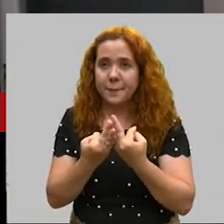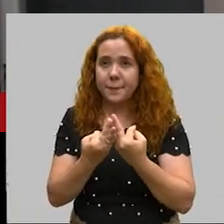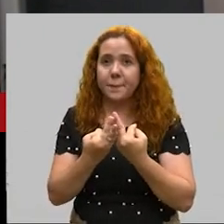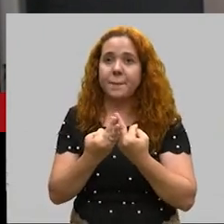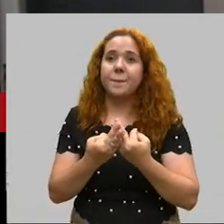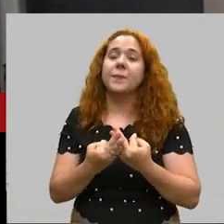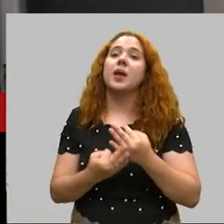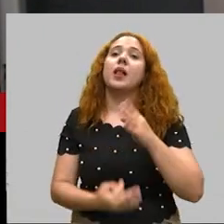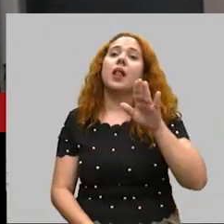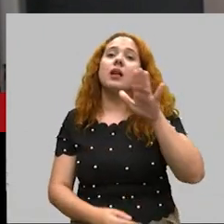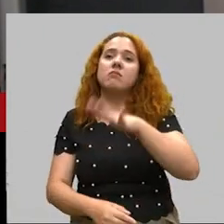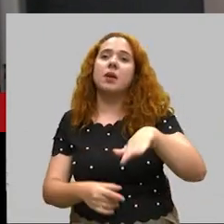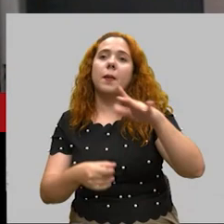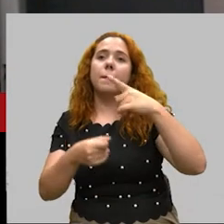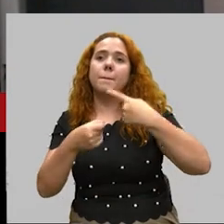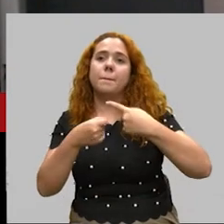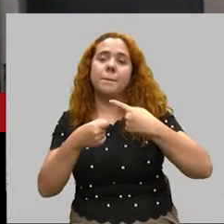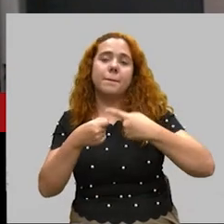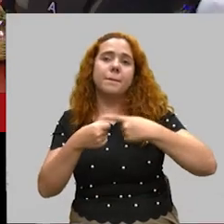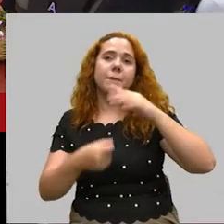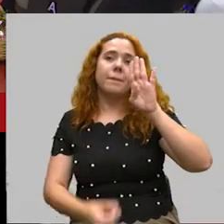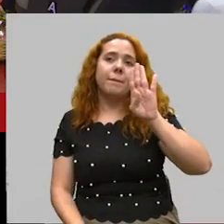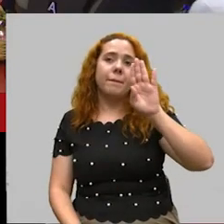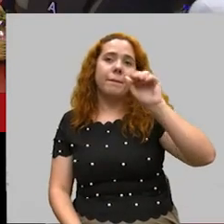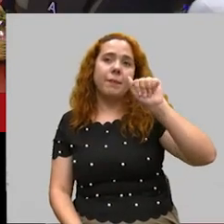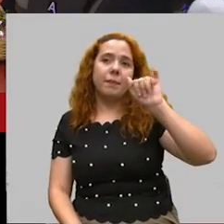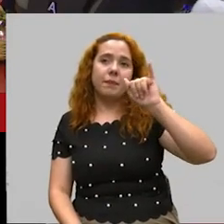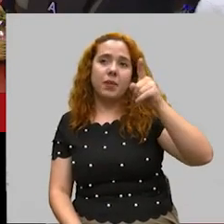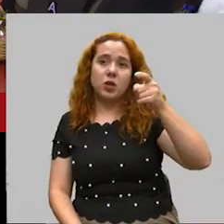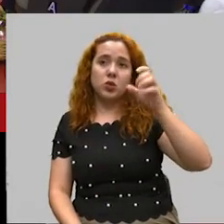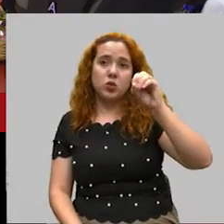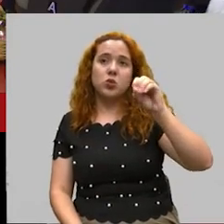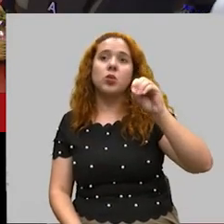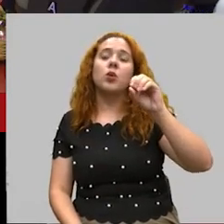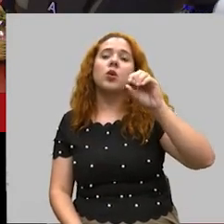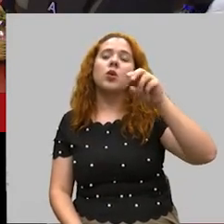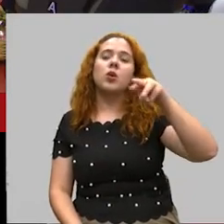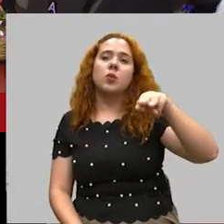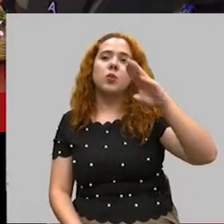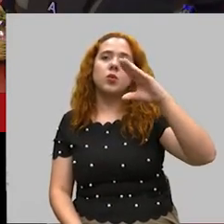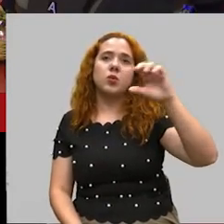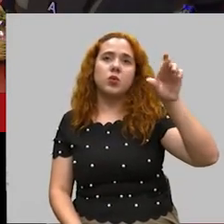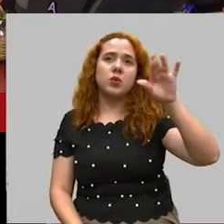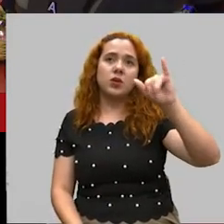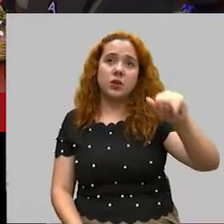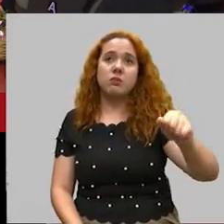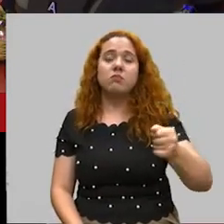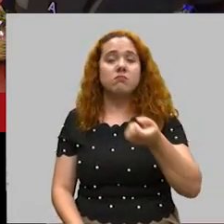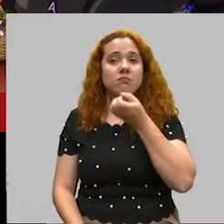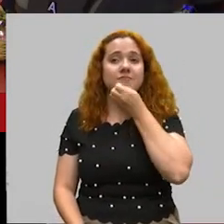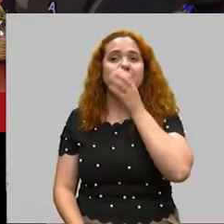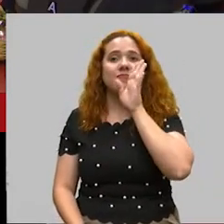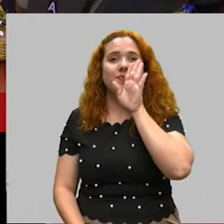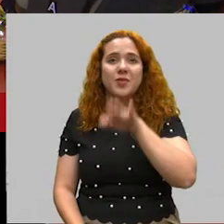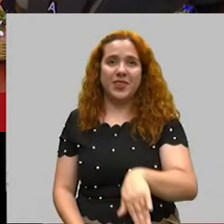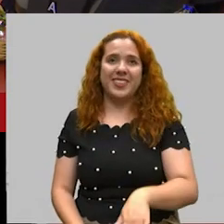Mucuri Boa tarde Rogério Boa tarde vamos lá né